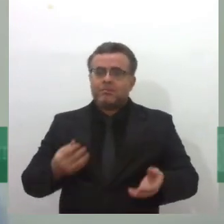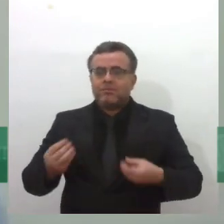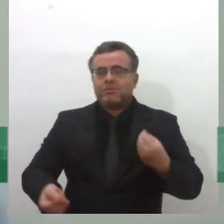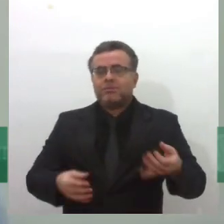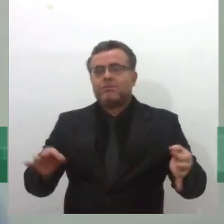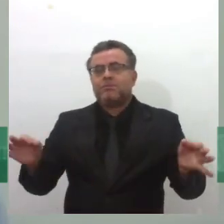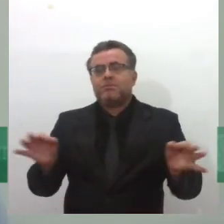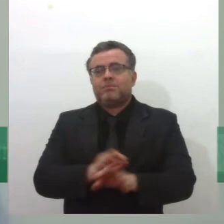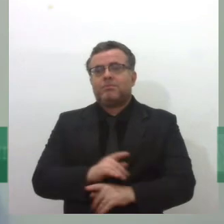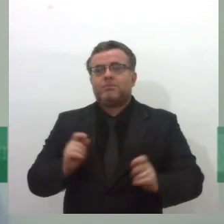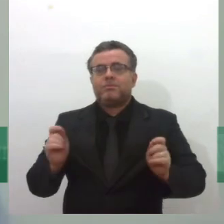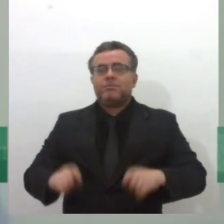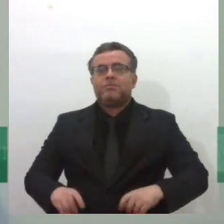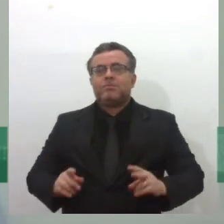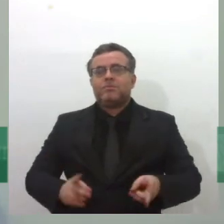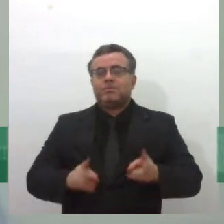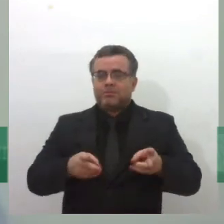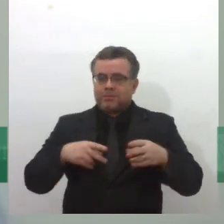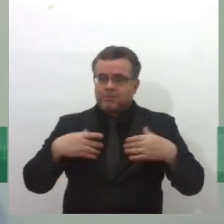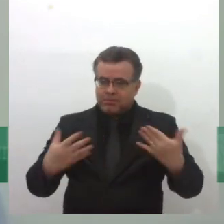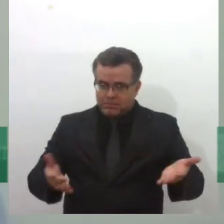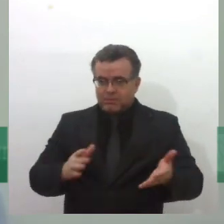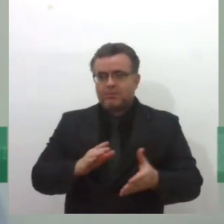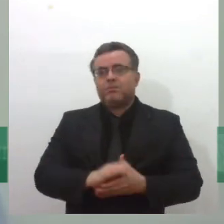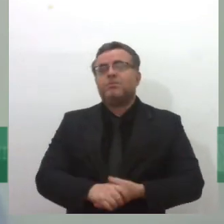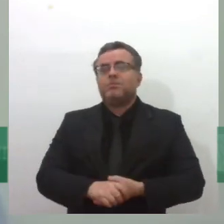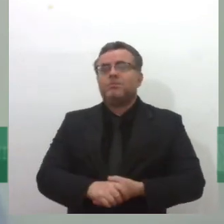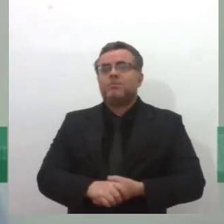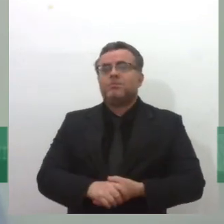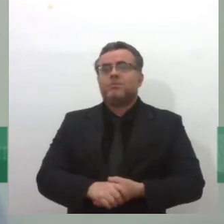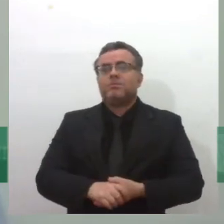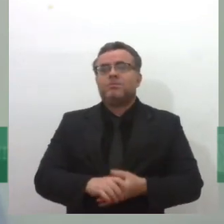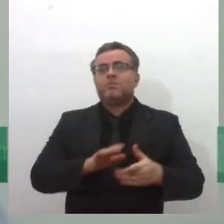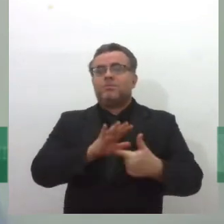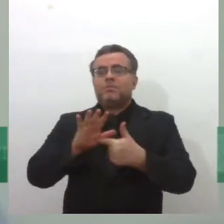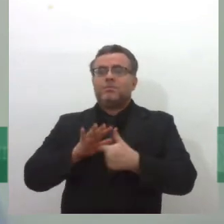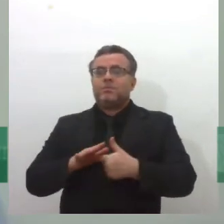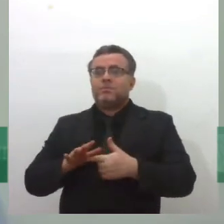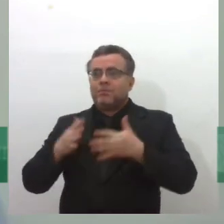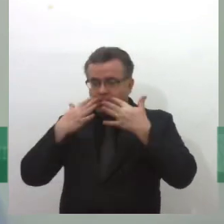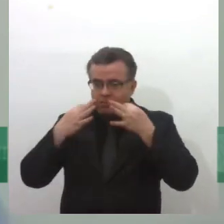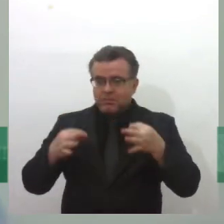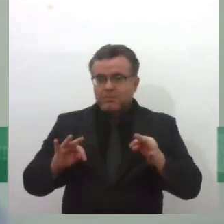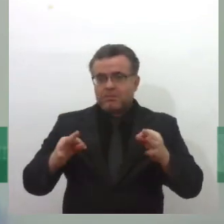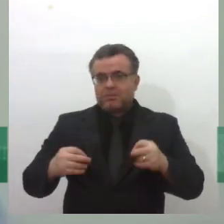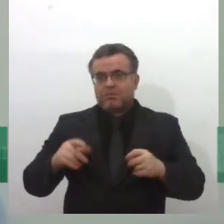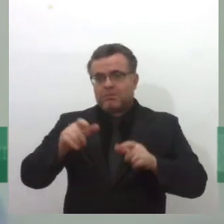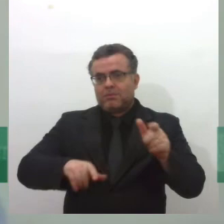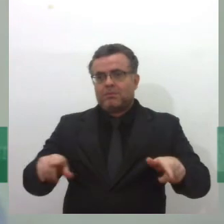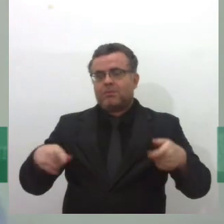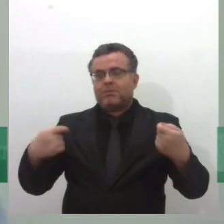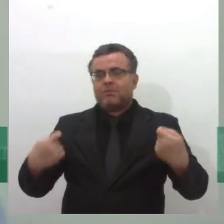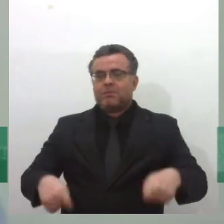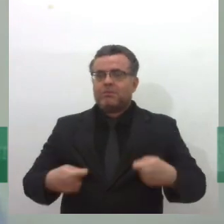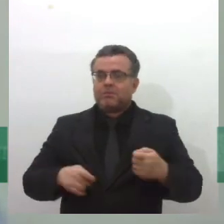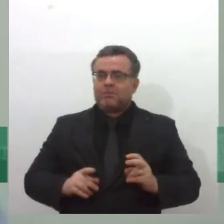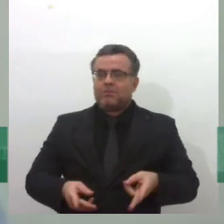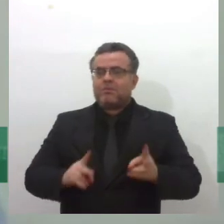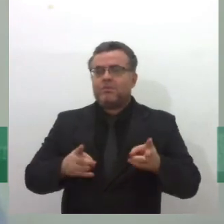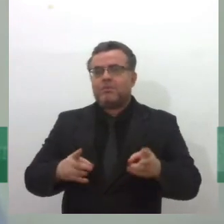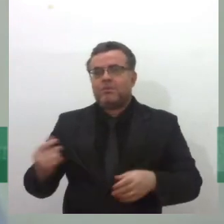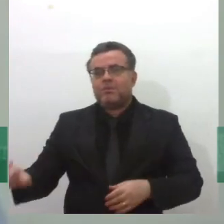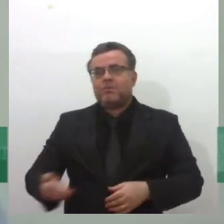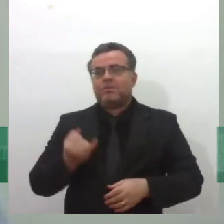quando é feito, né, não é feito a contento e para atender a quem mais precisa. E é